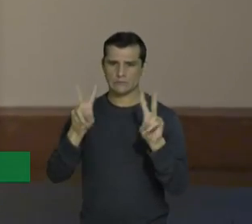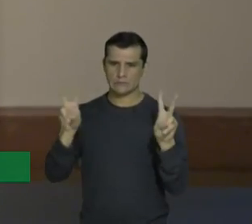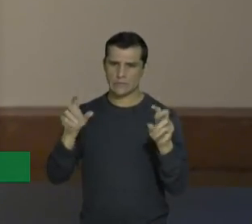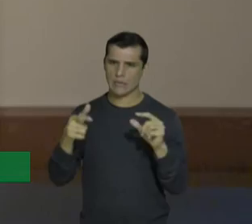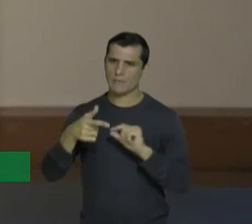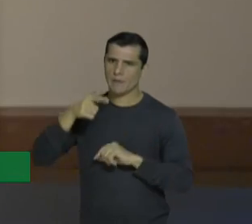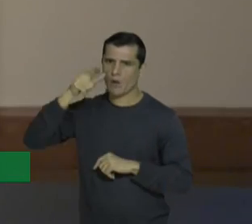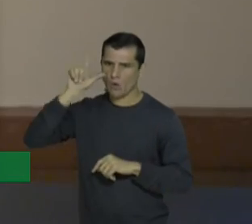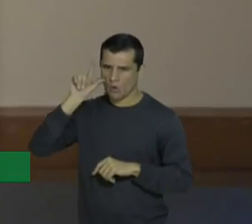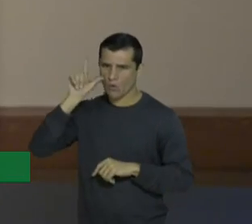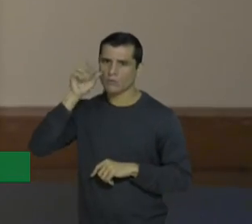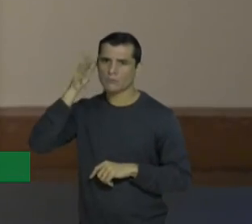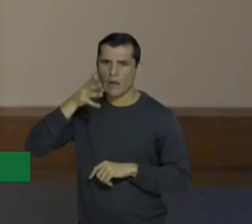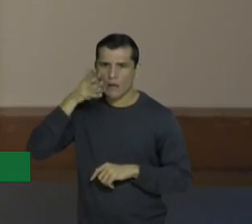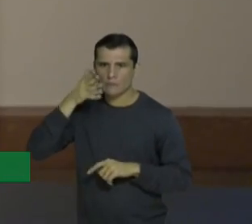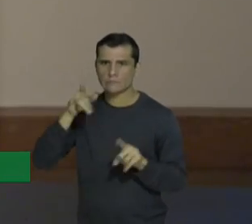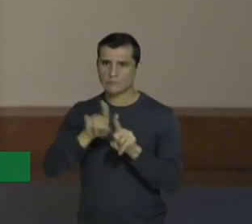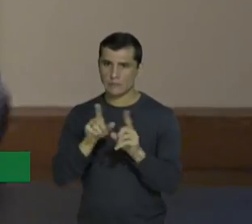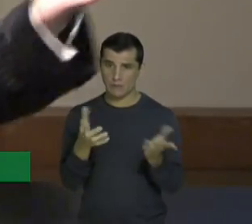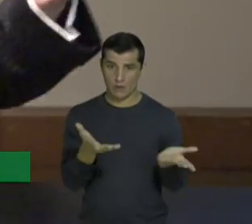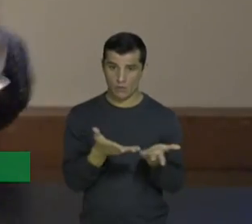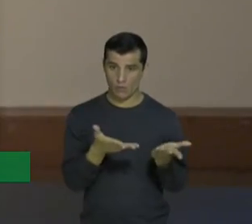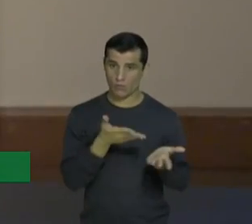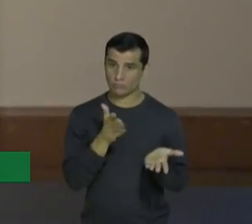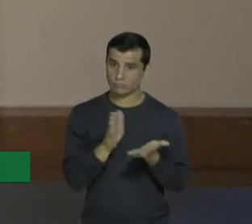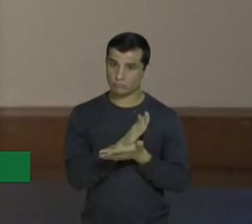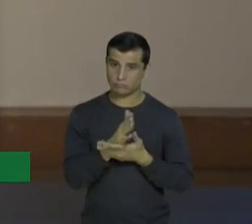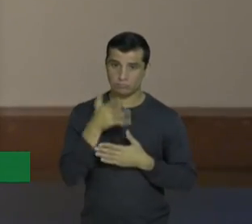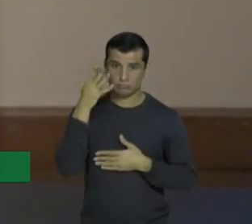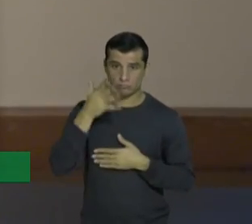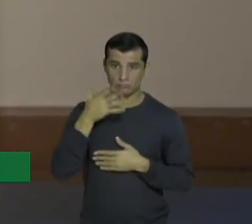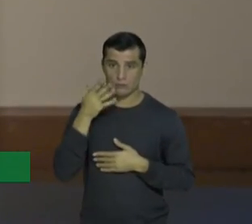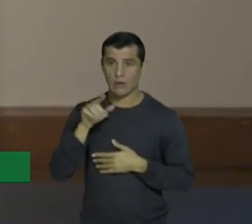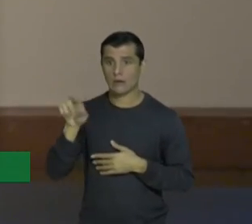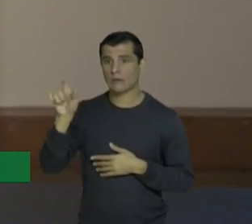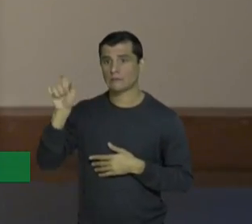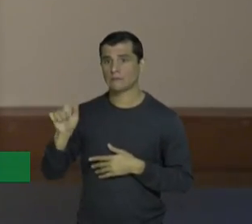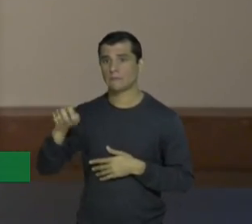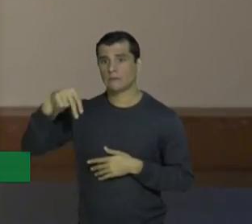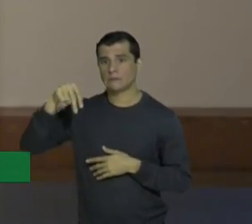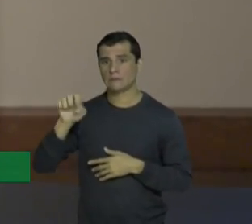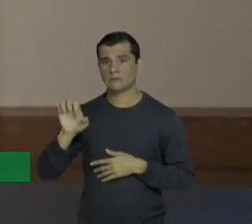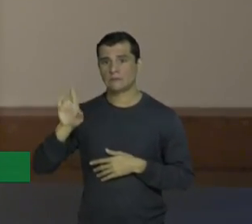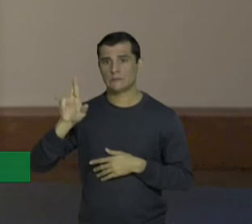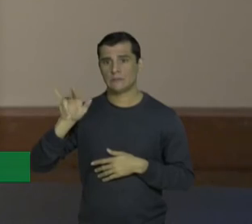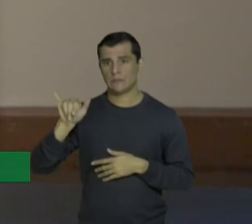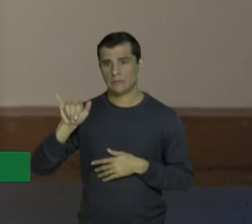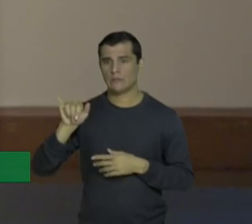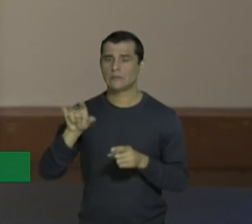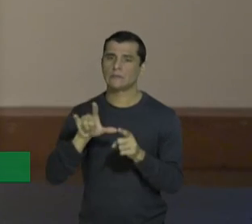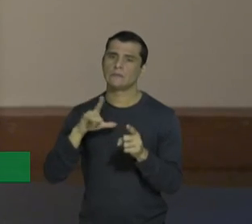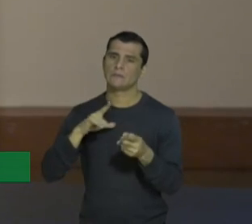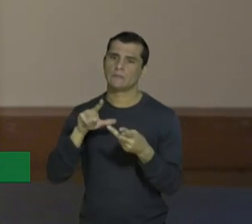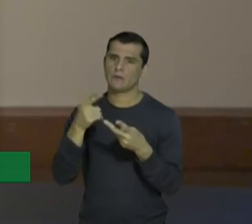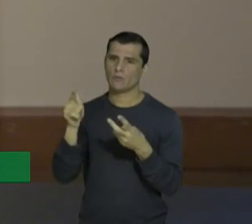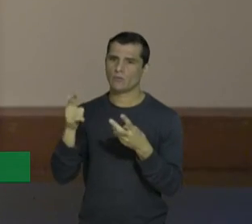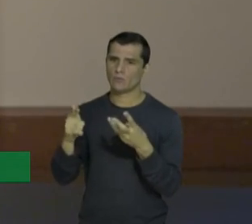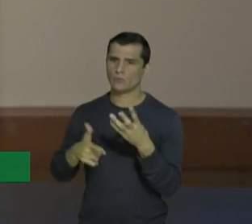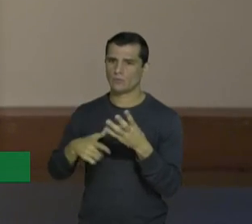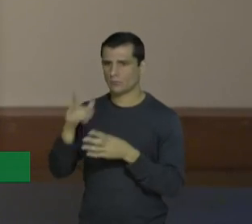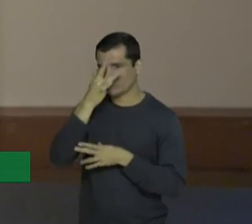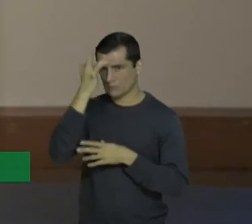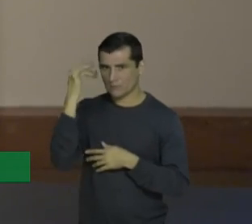palestrantes a começar eh pelo senhor Professor Neri que mencionou não só o senhor mas também outros palestrantes né falaram